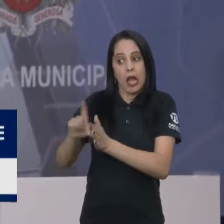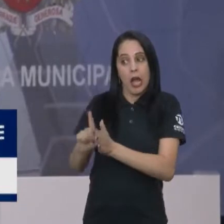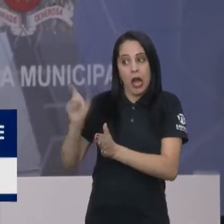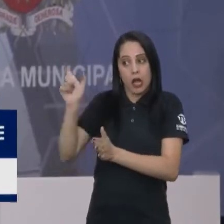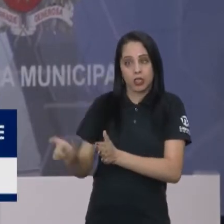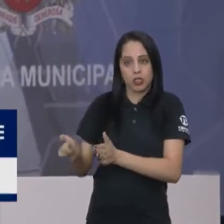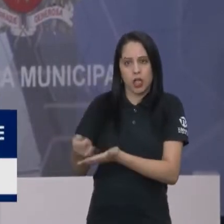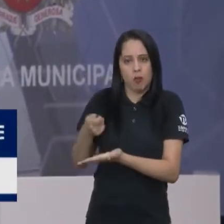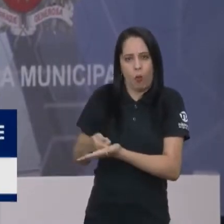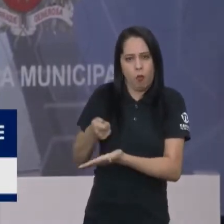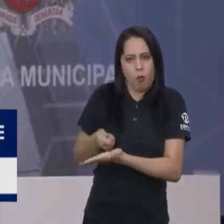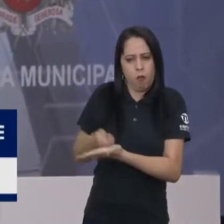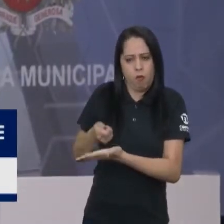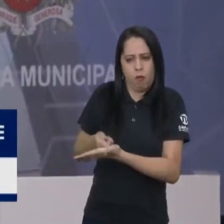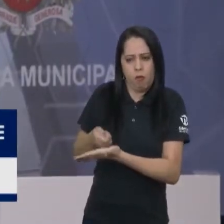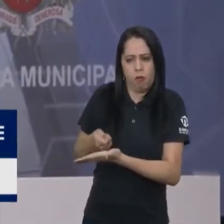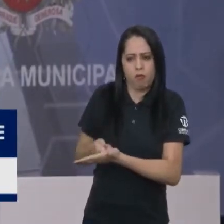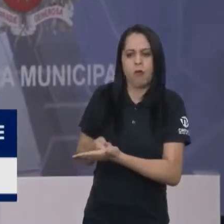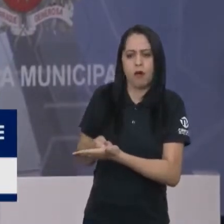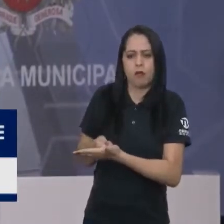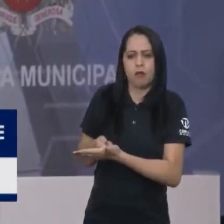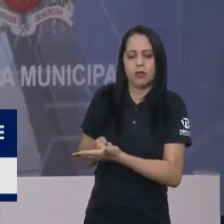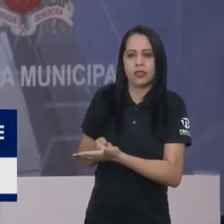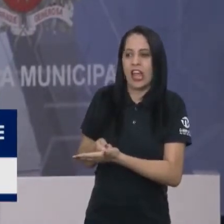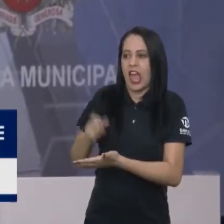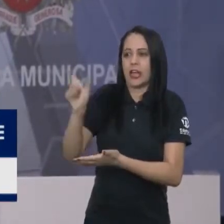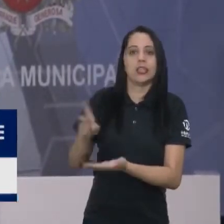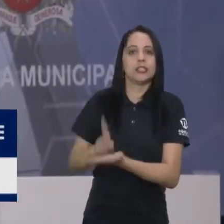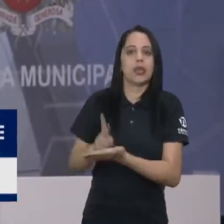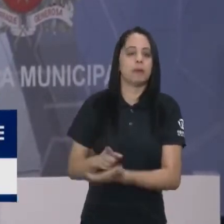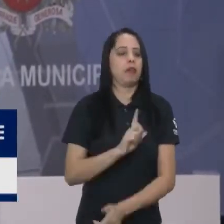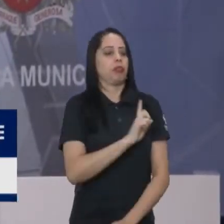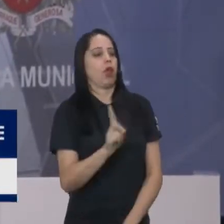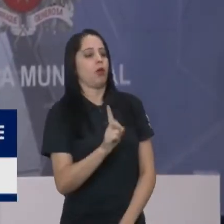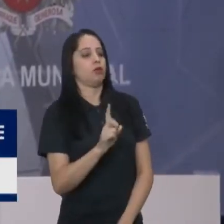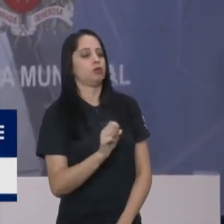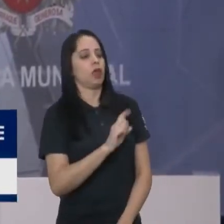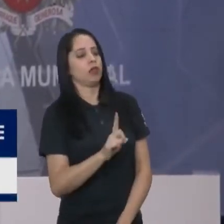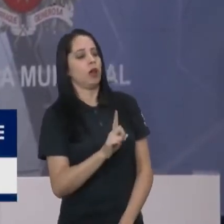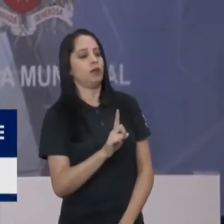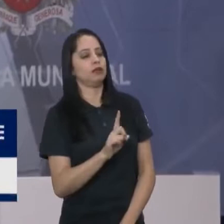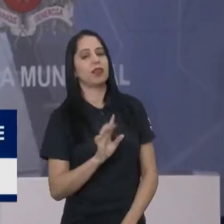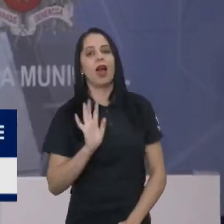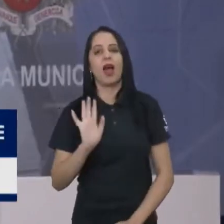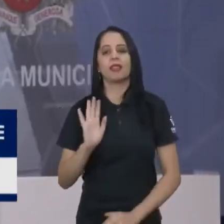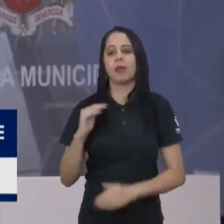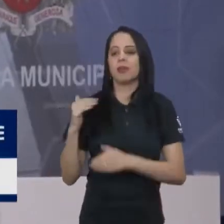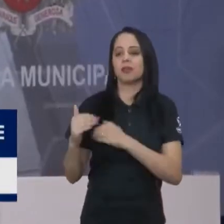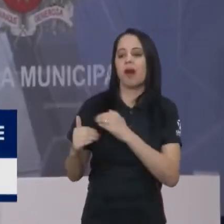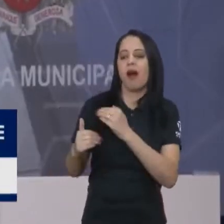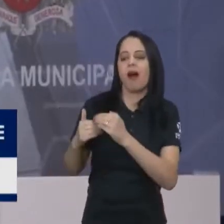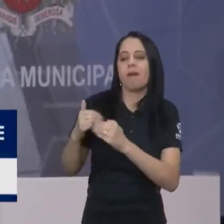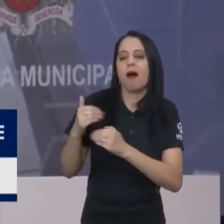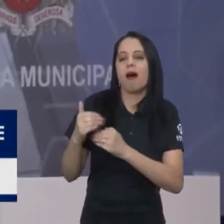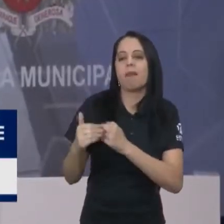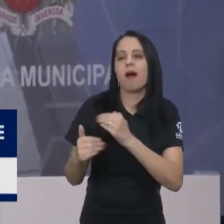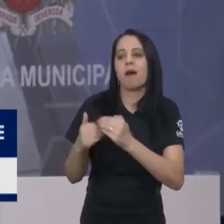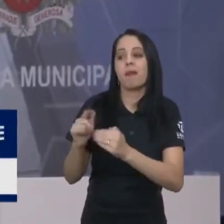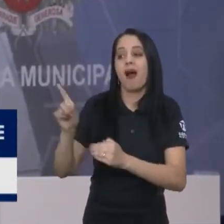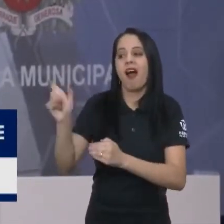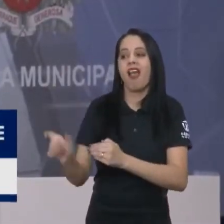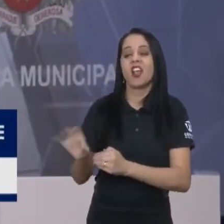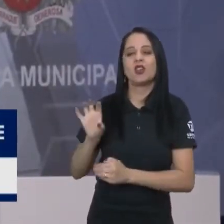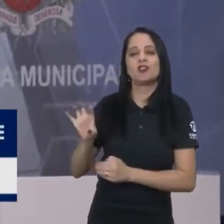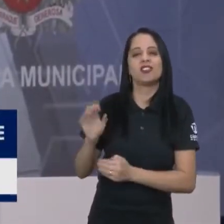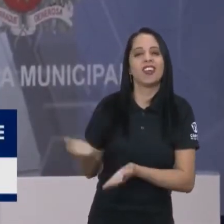doutor no, né? No, né? Não pode fazer, ele foi começando, na verdade, a se comprometer com os projetos, né? E,